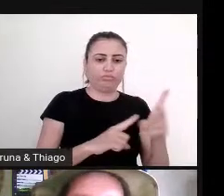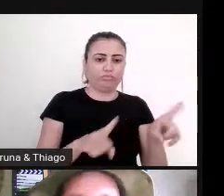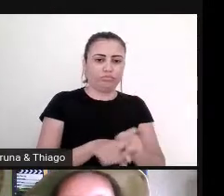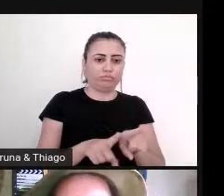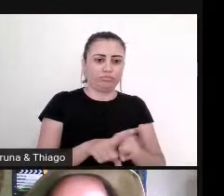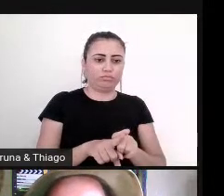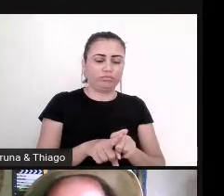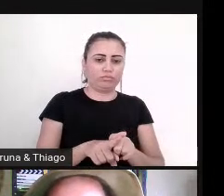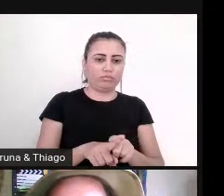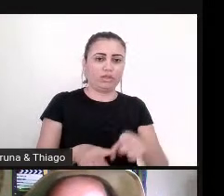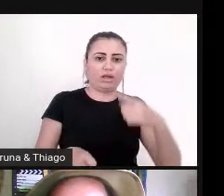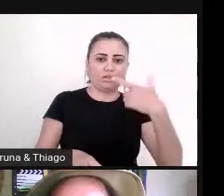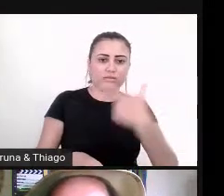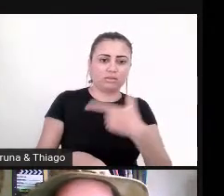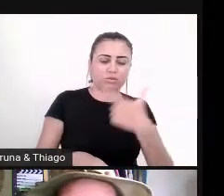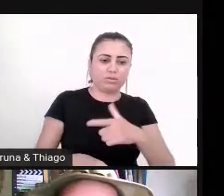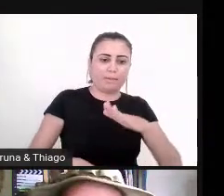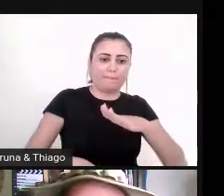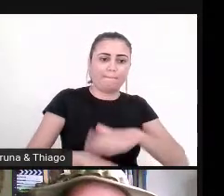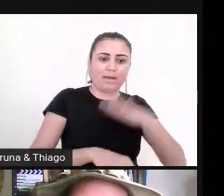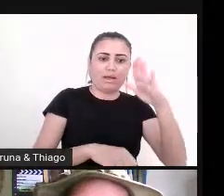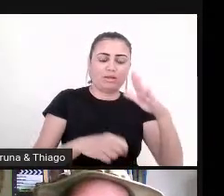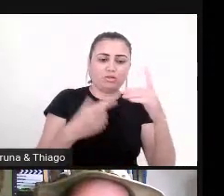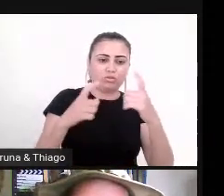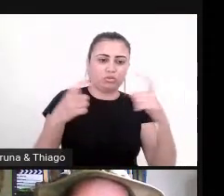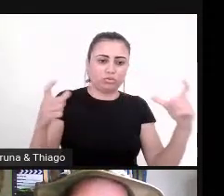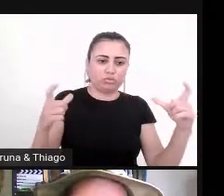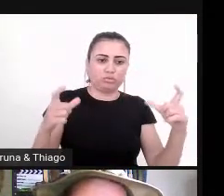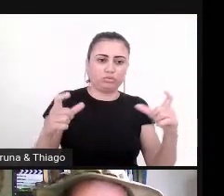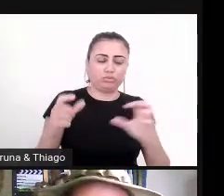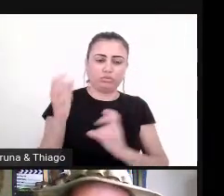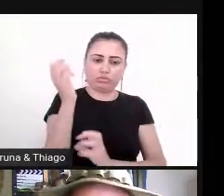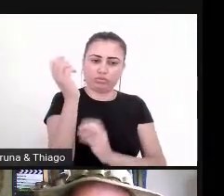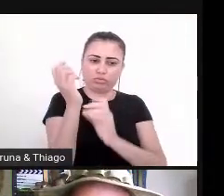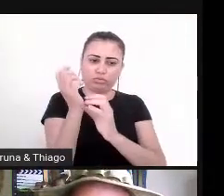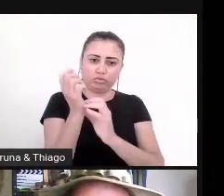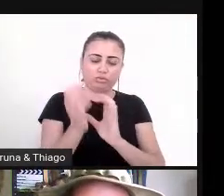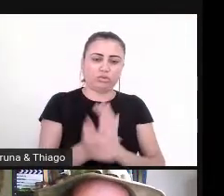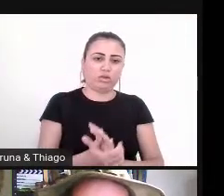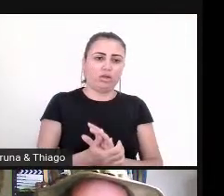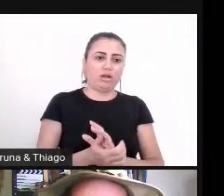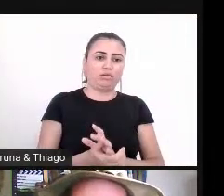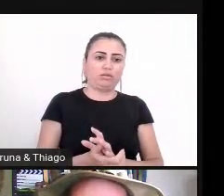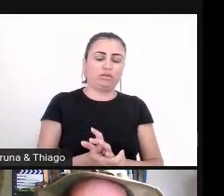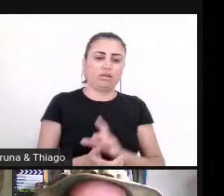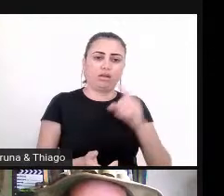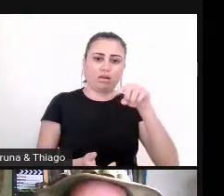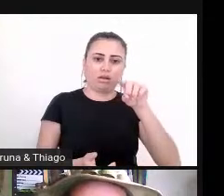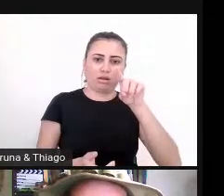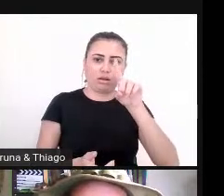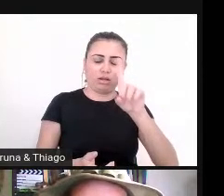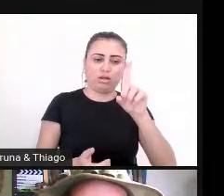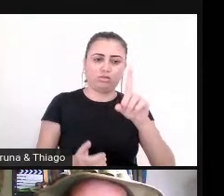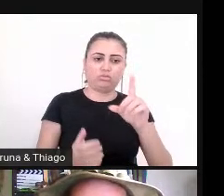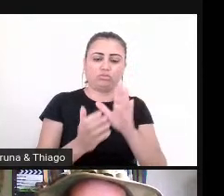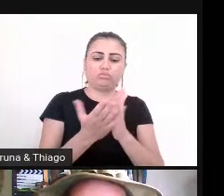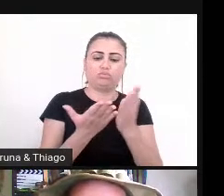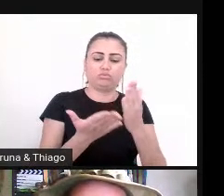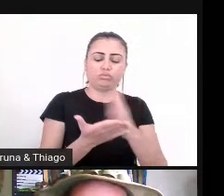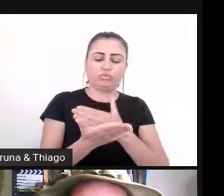maior caranguejeira do mundo. Por quê? Bom, aqui está no Guinness Records, de uma pata a outra, ela tem